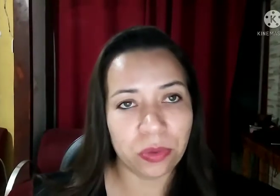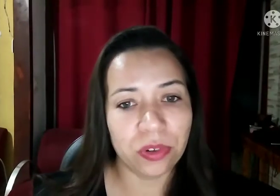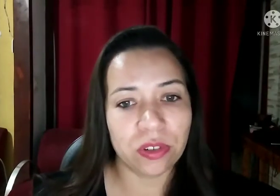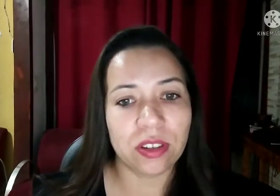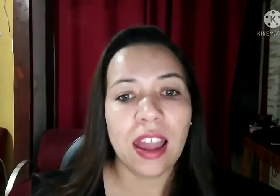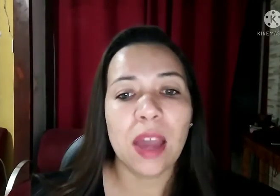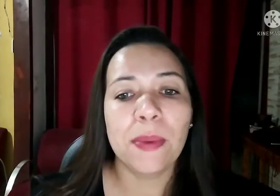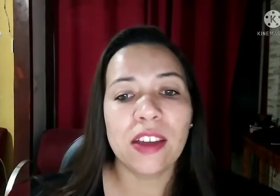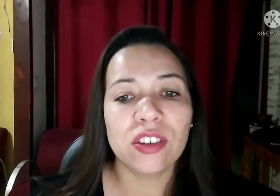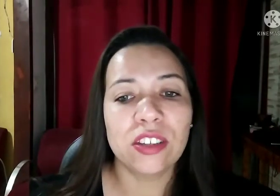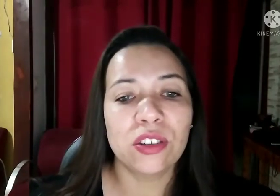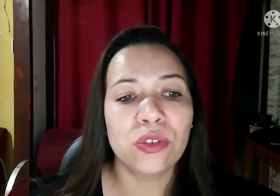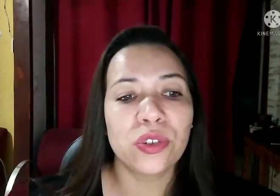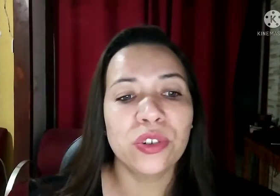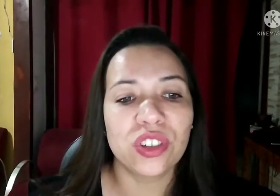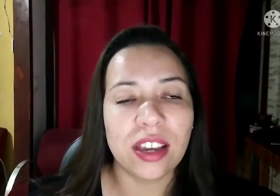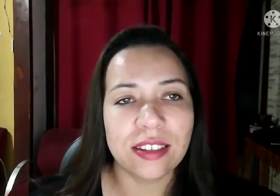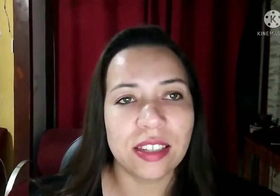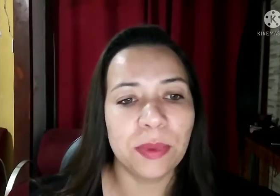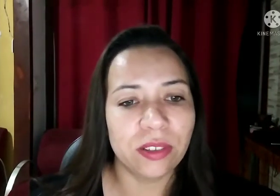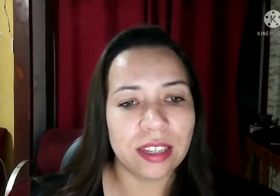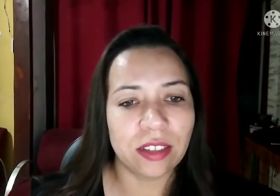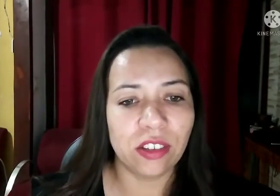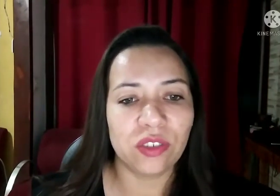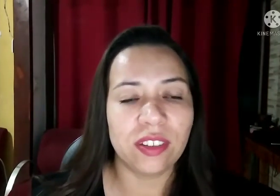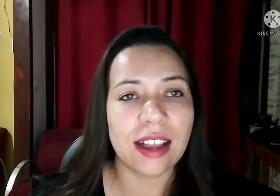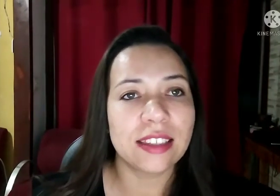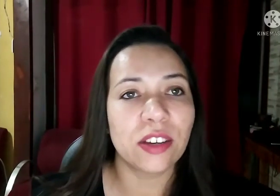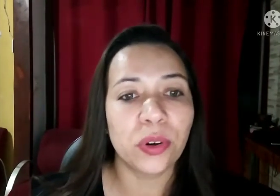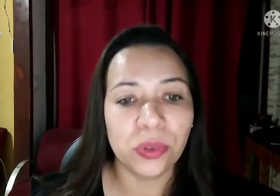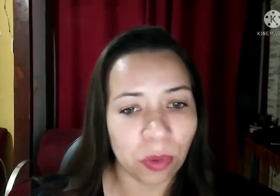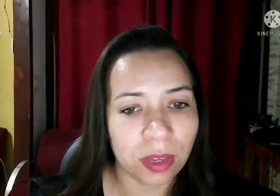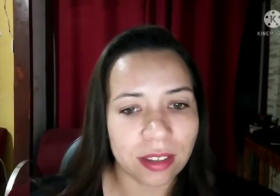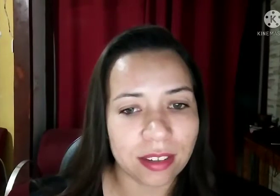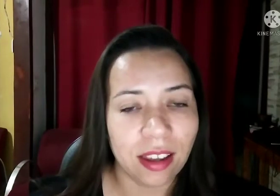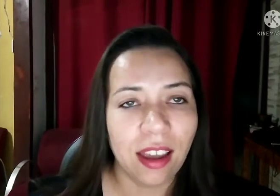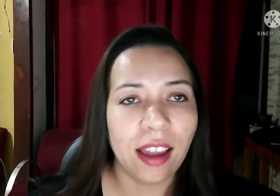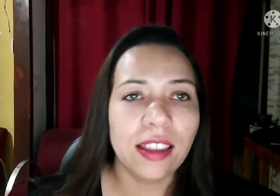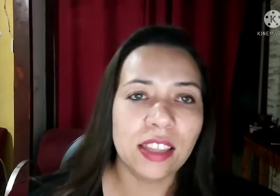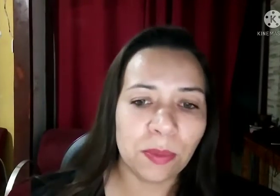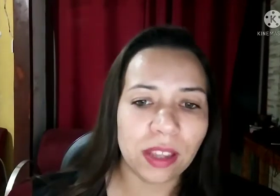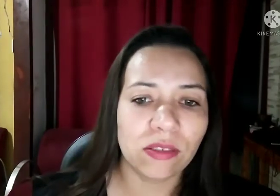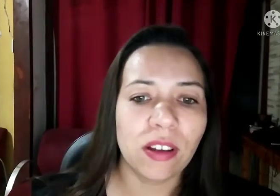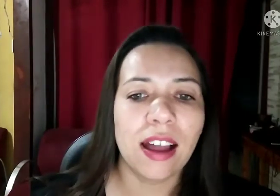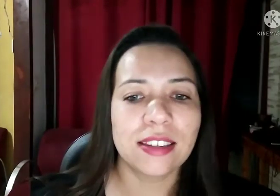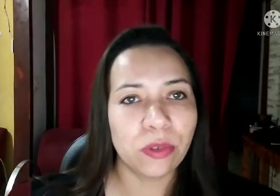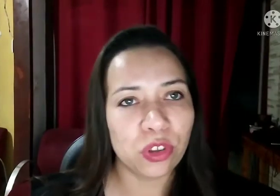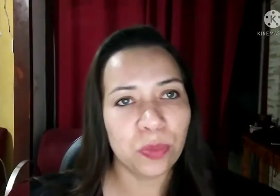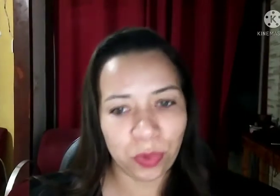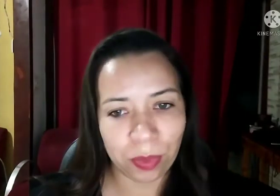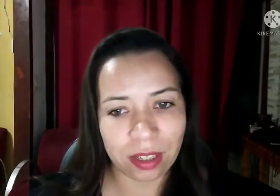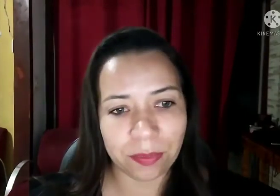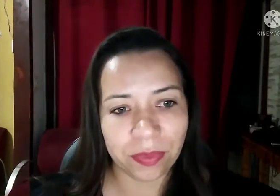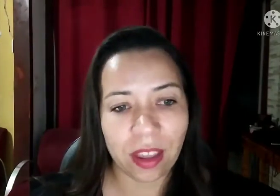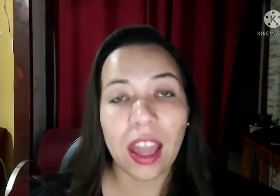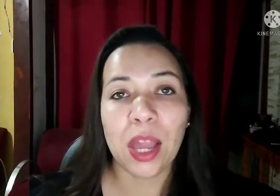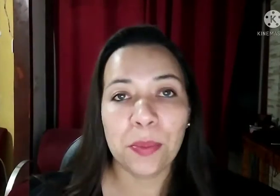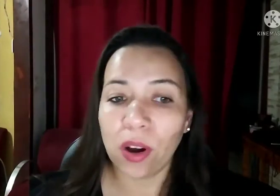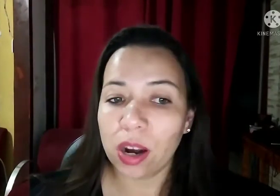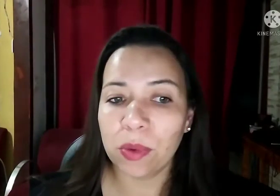desses discursos remete a sentidos de urgência da manutenção de atividades econômicas, em detrimento à saúde